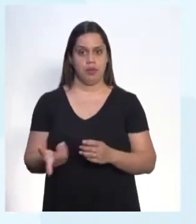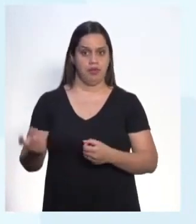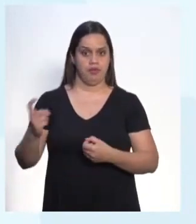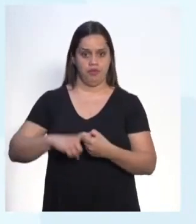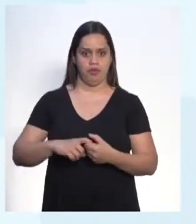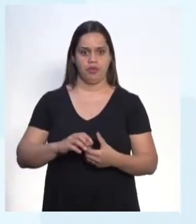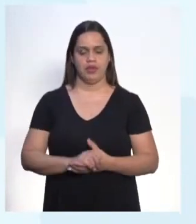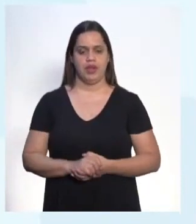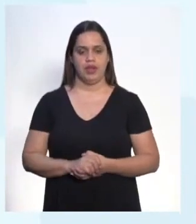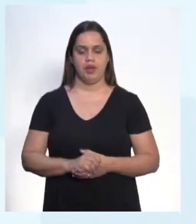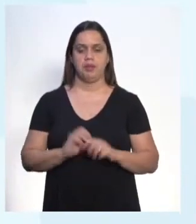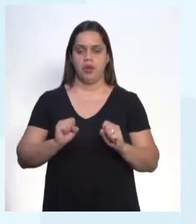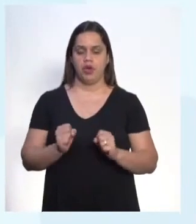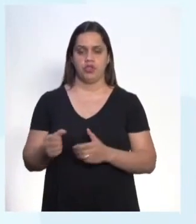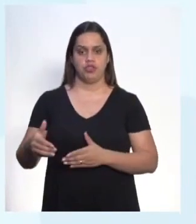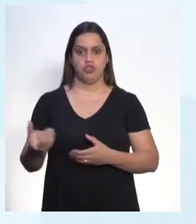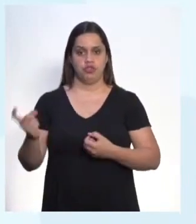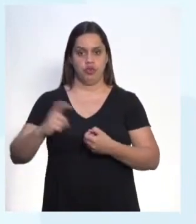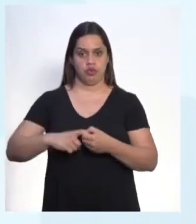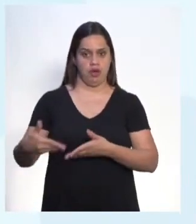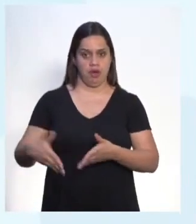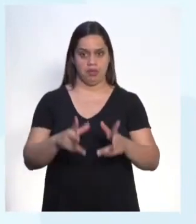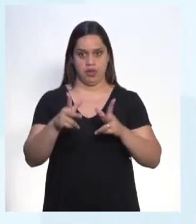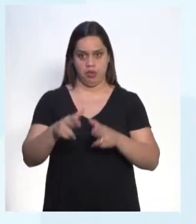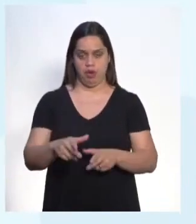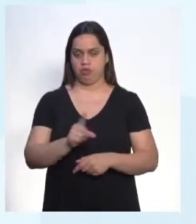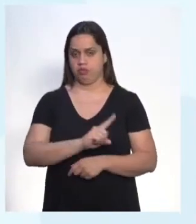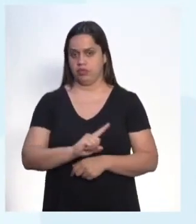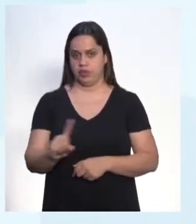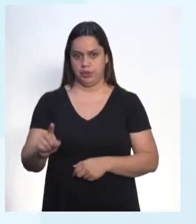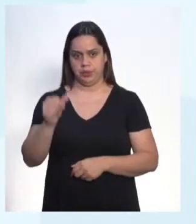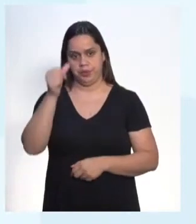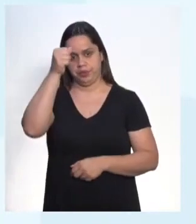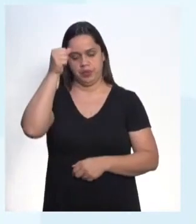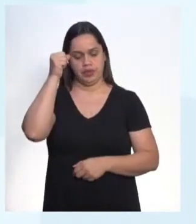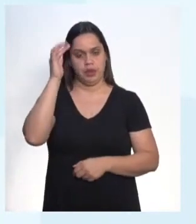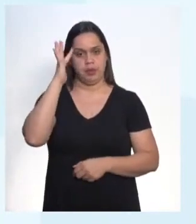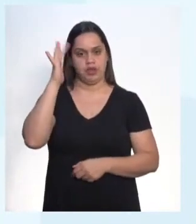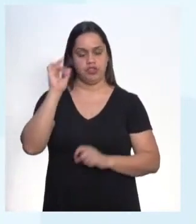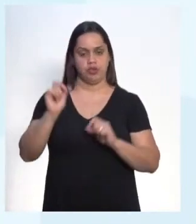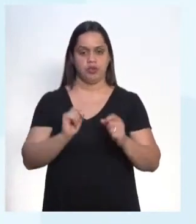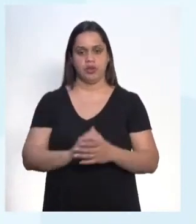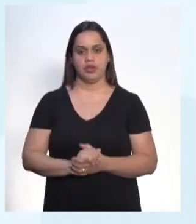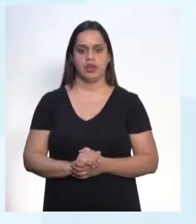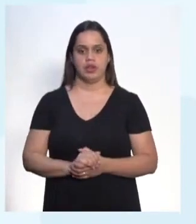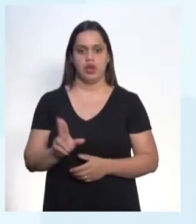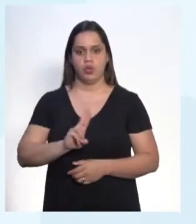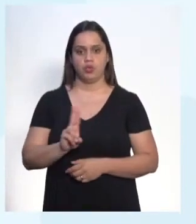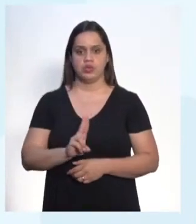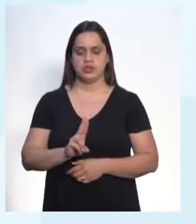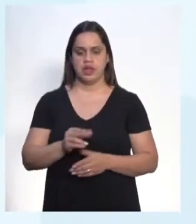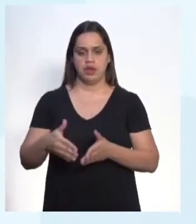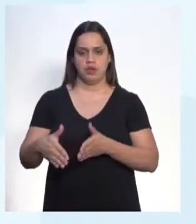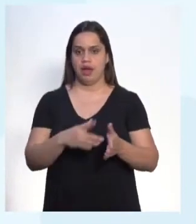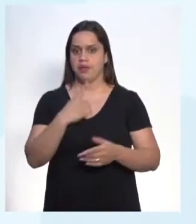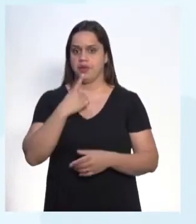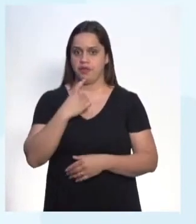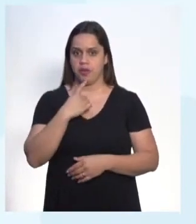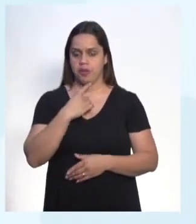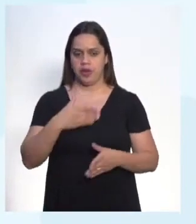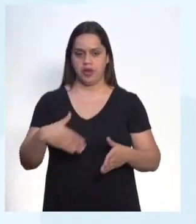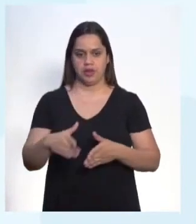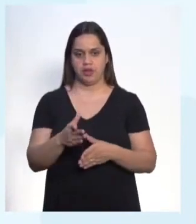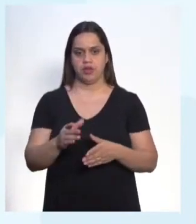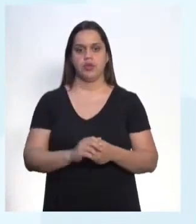volta, pode voltar pelo mesmo caminho? Não. Então, imagine que eu vim por esse caminho vermelho